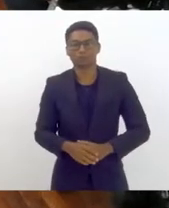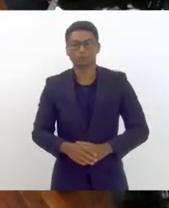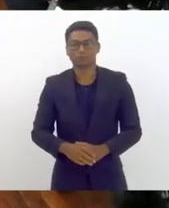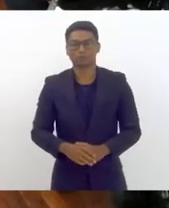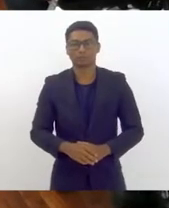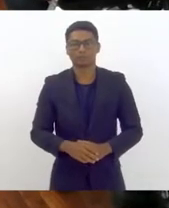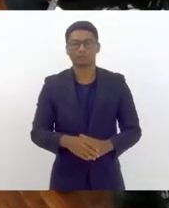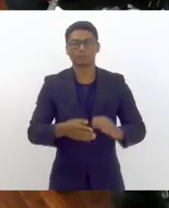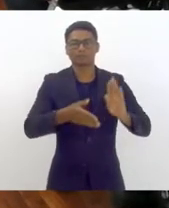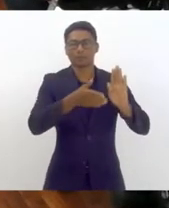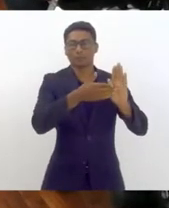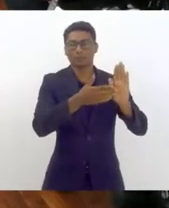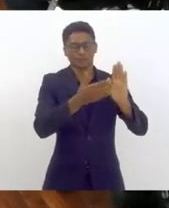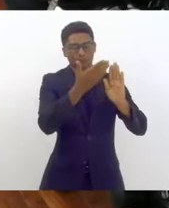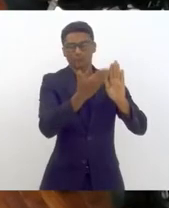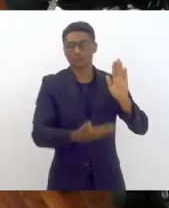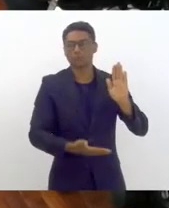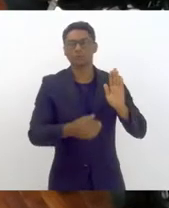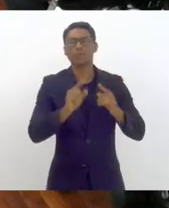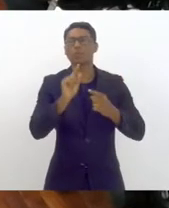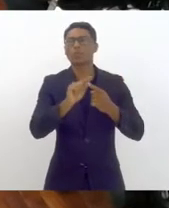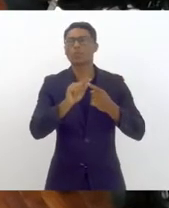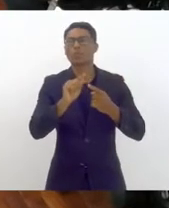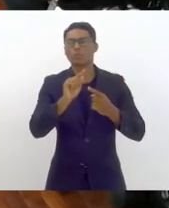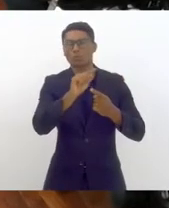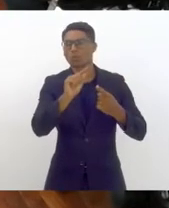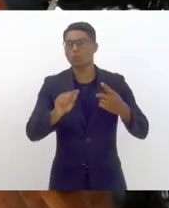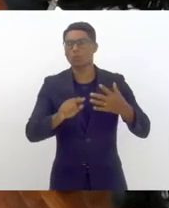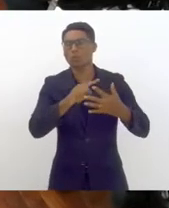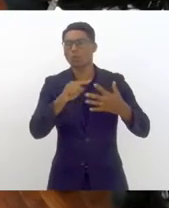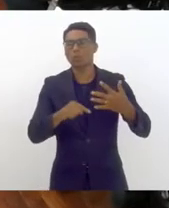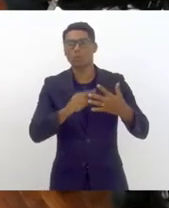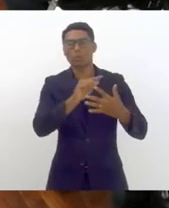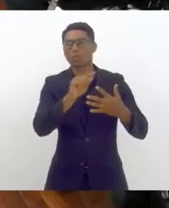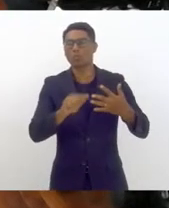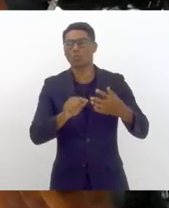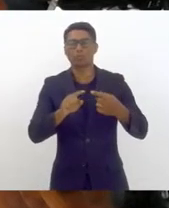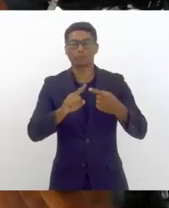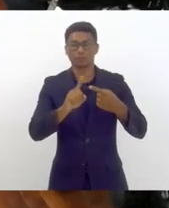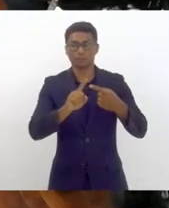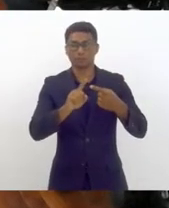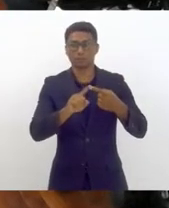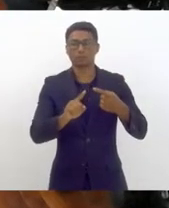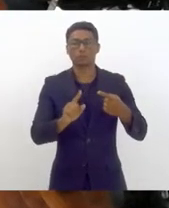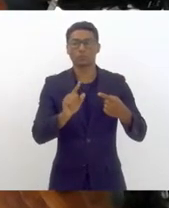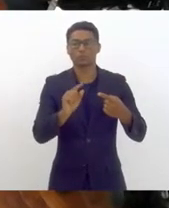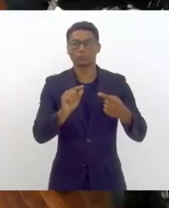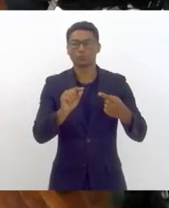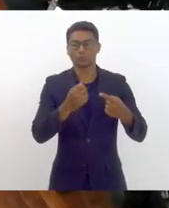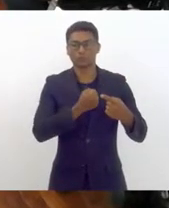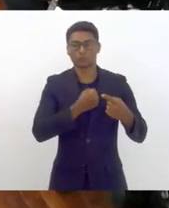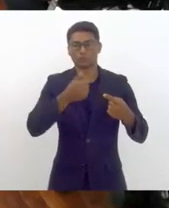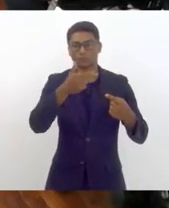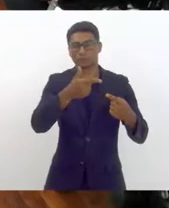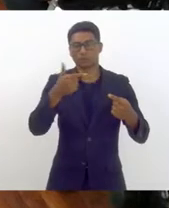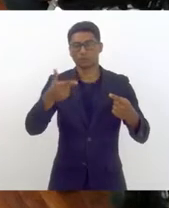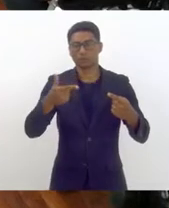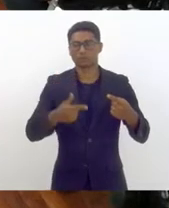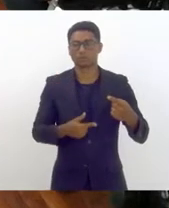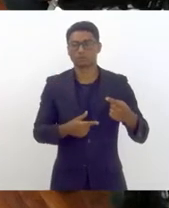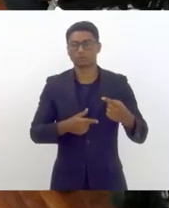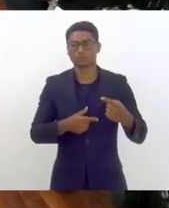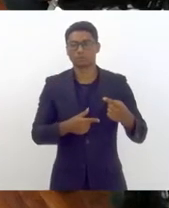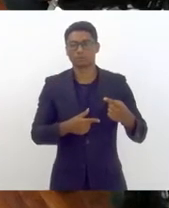As propostas são as seguintes. A primeira ideia legislativa, de número 22,